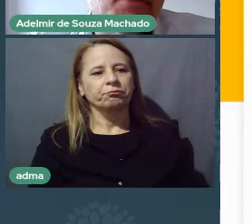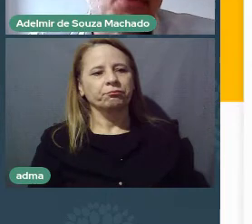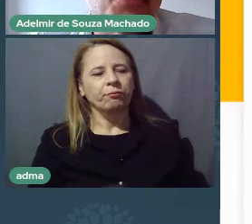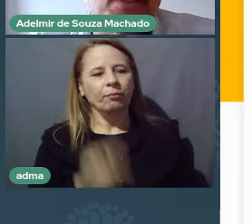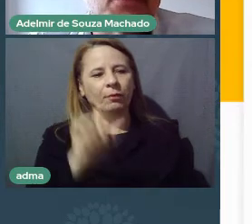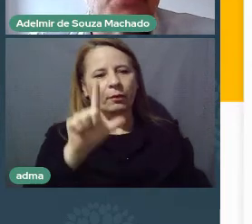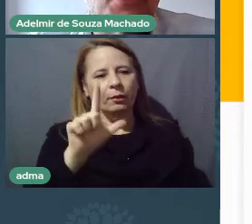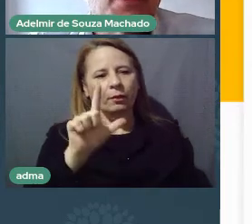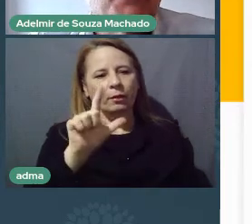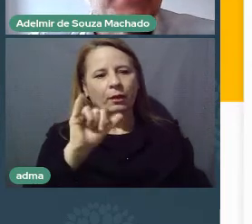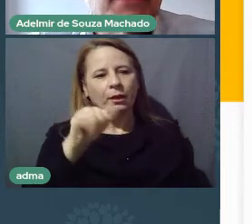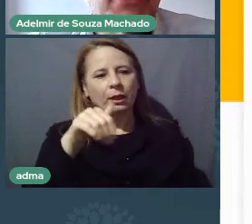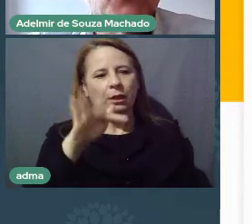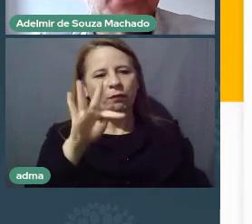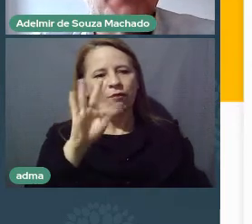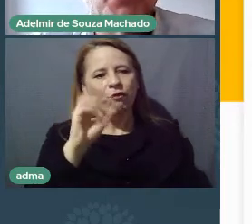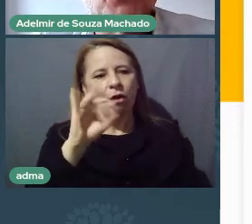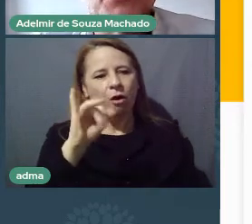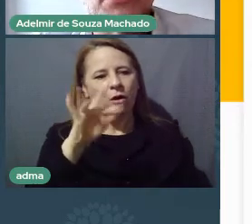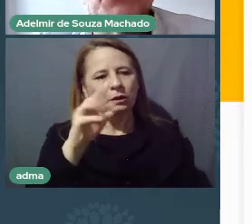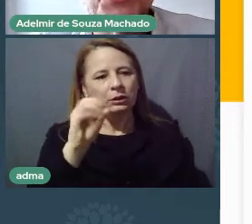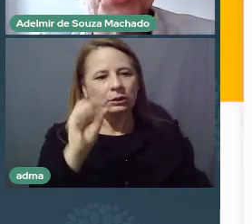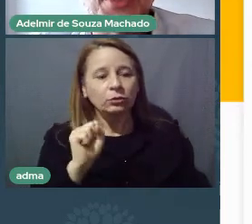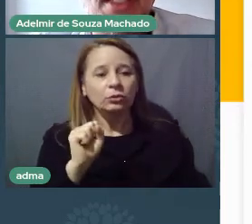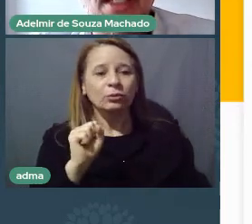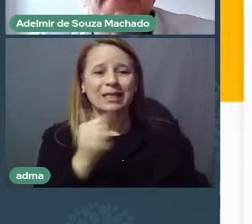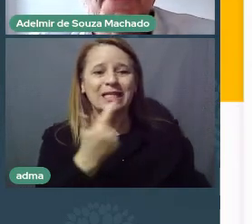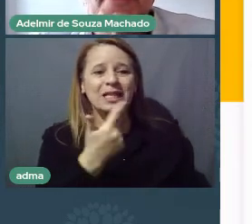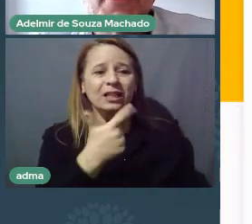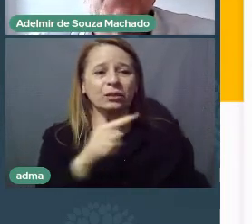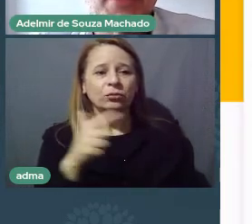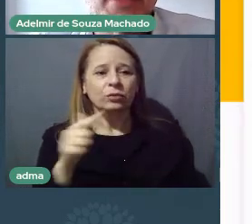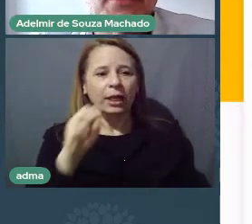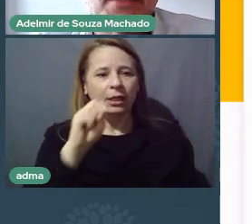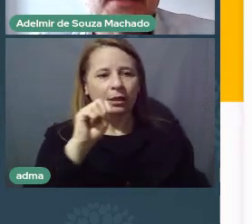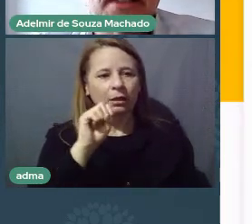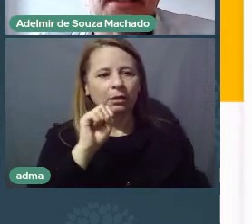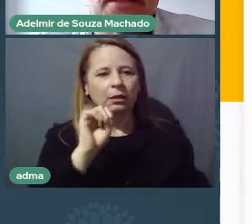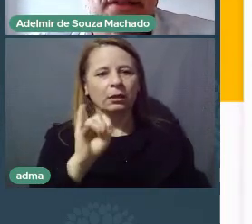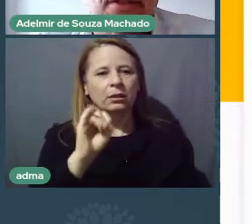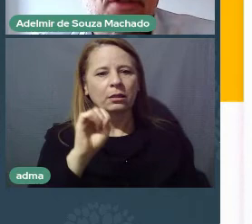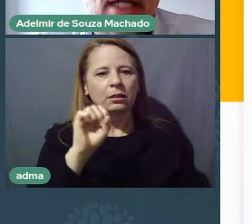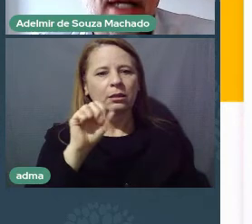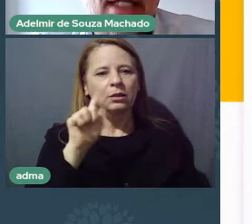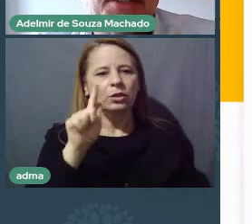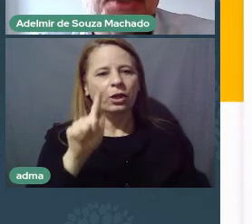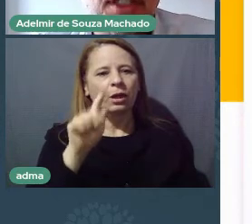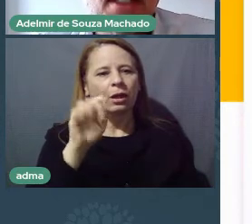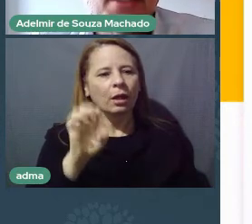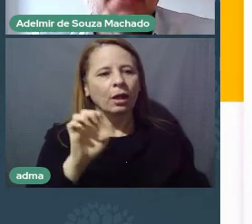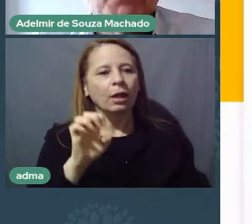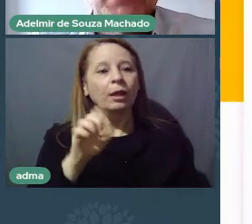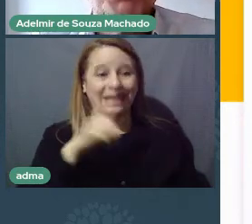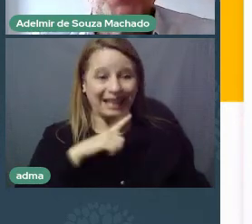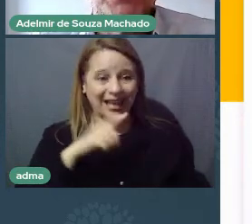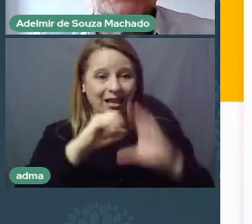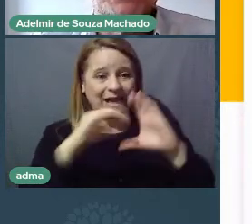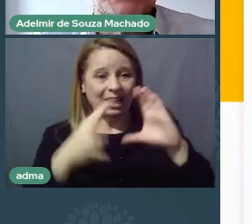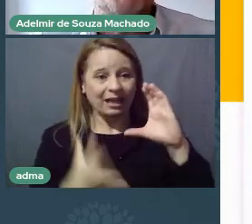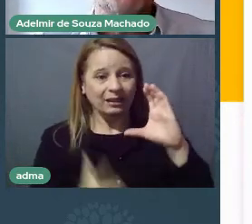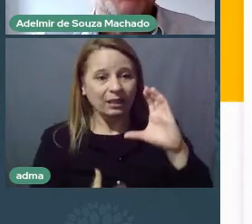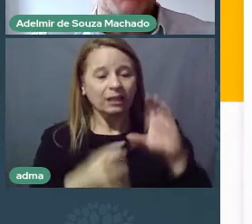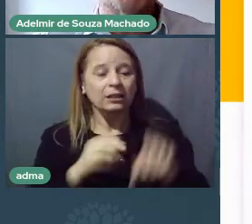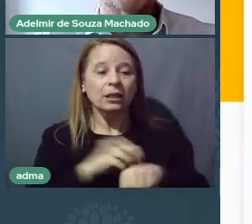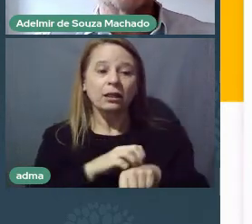linfócitos também envolvidos, mas que não tem a produção de IgE, que é uma característica da alergia, mas